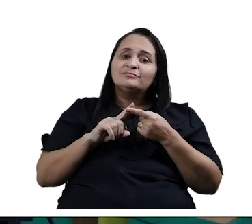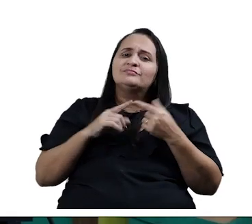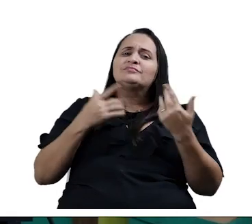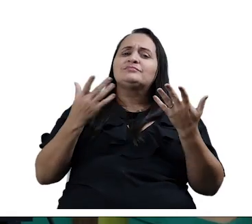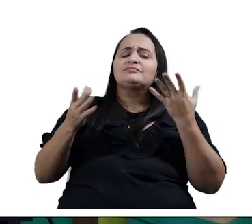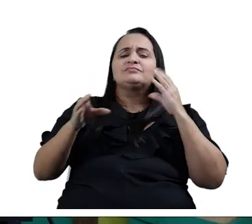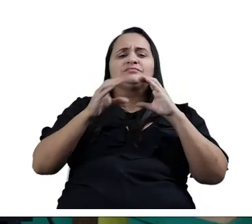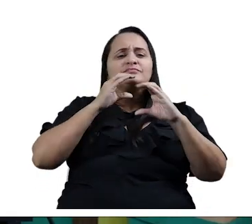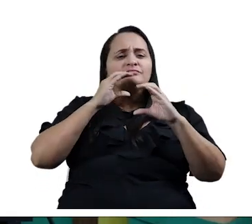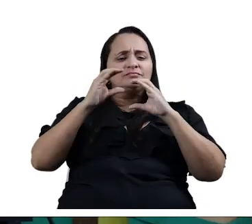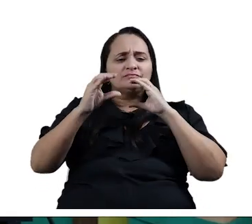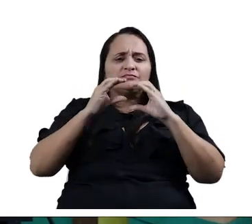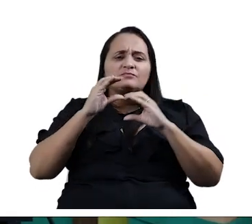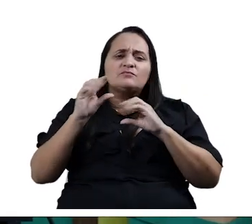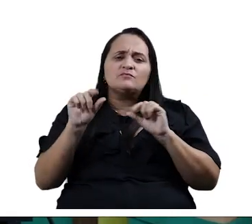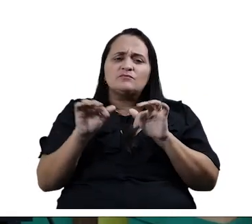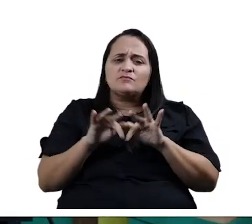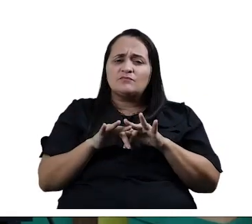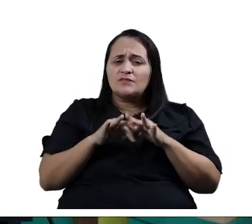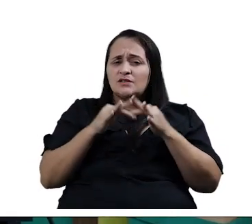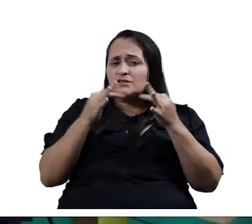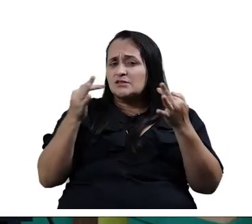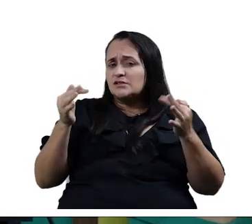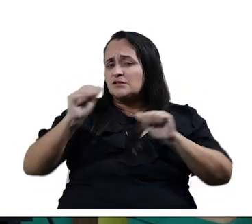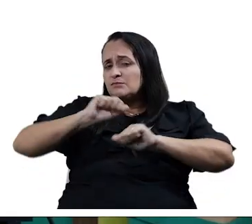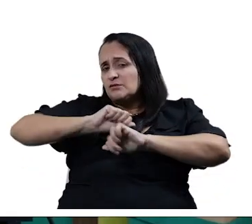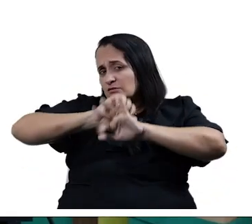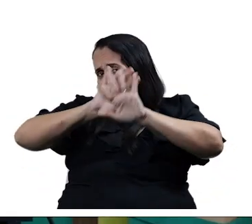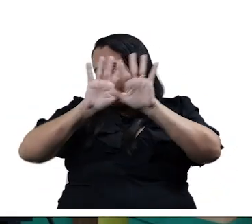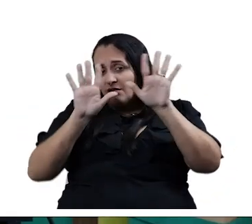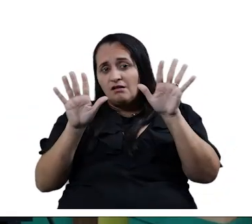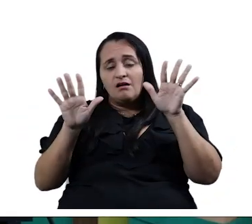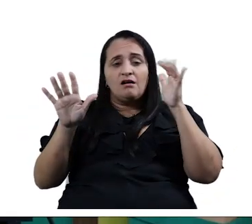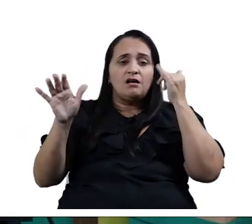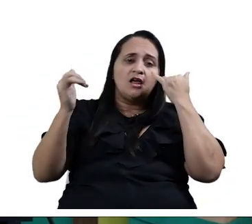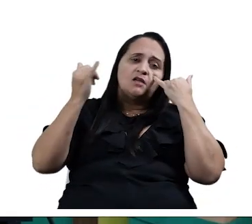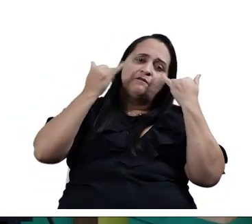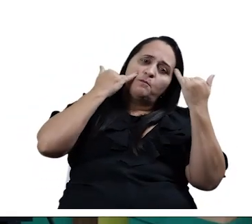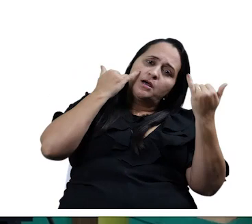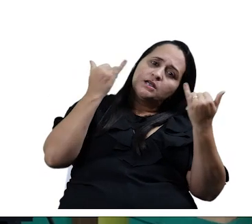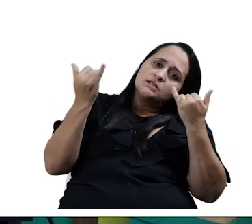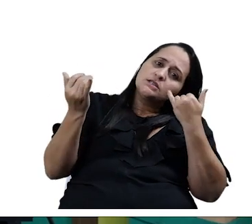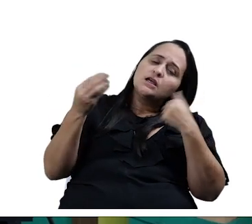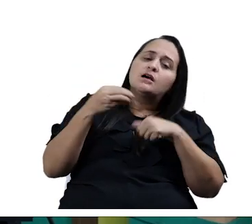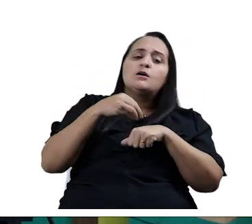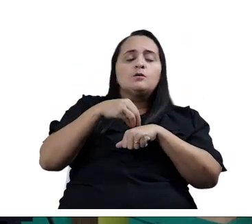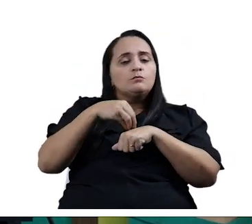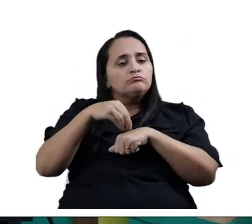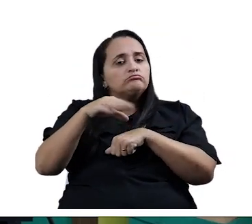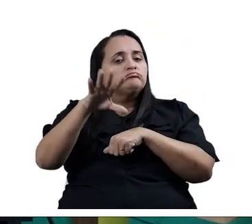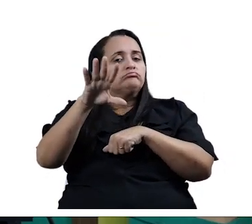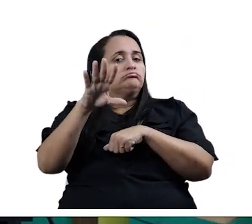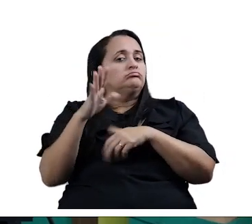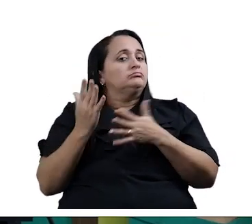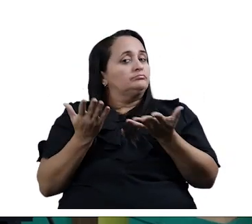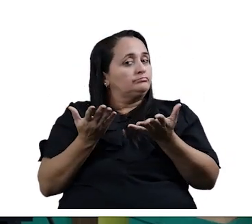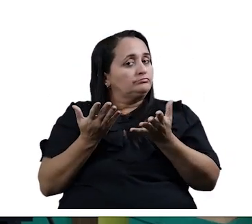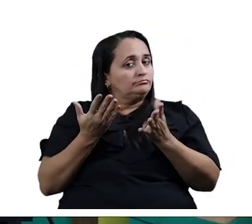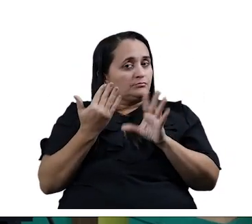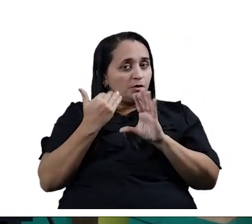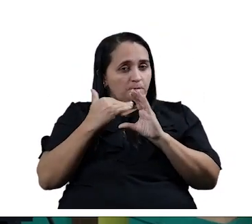atenção, tá? E para comunicar de maneira mais clara a informação ou a mensagem que ela quer